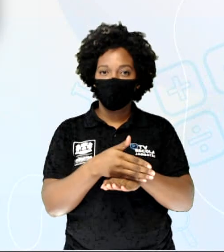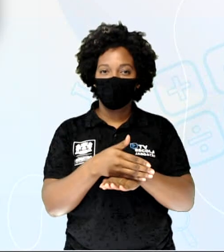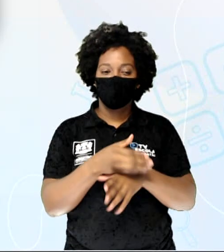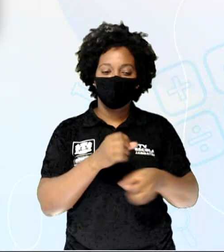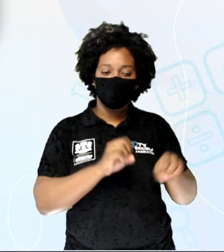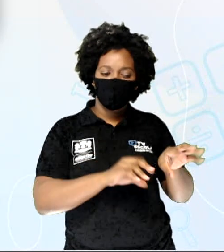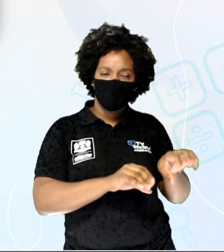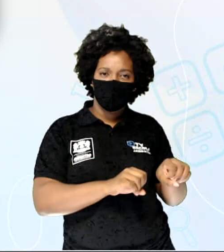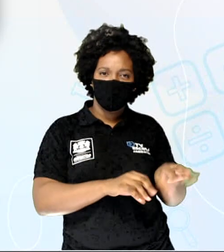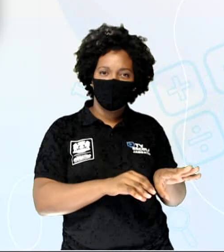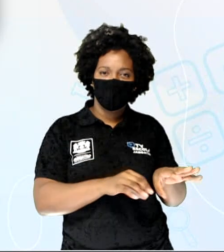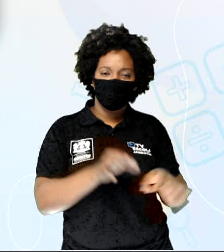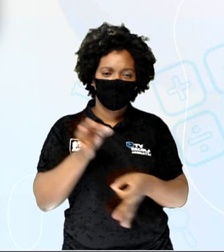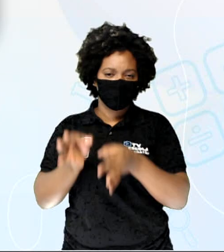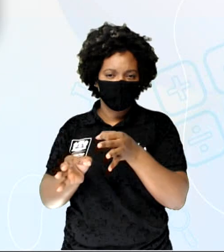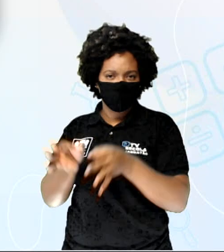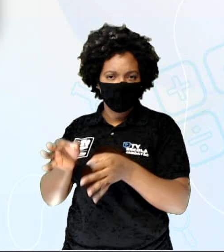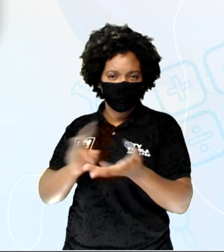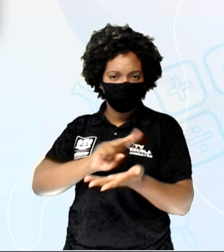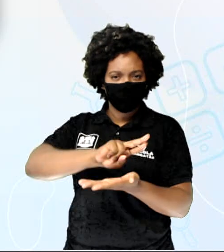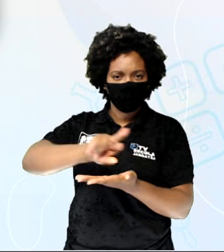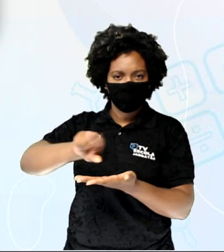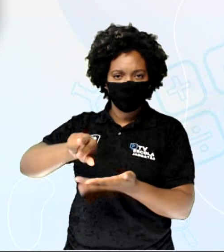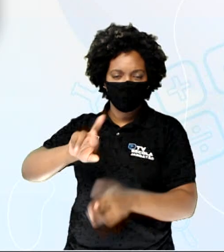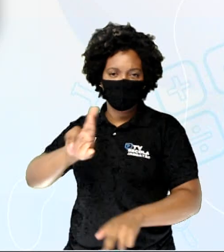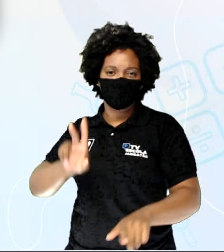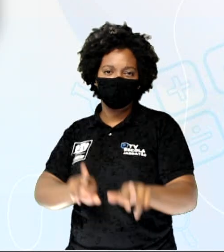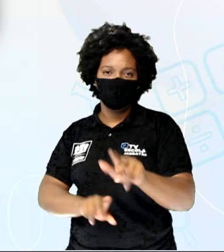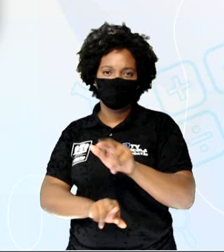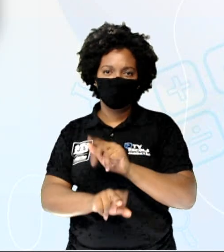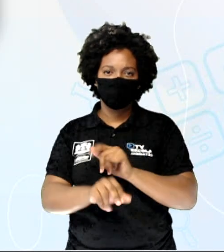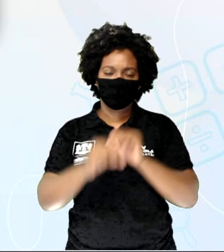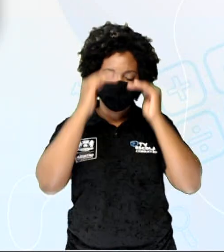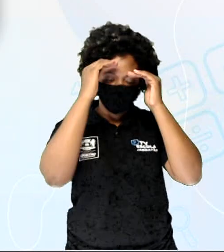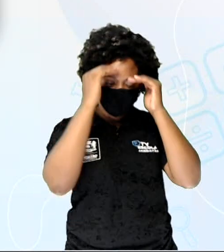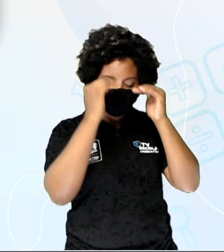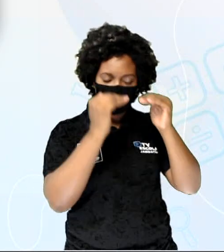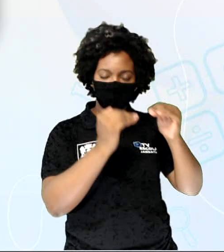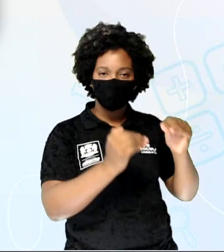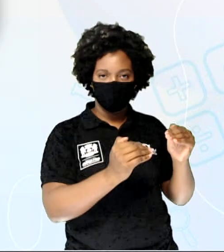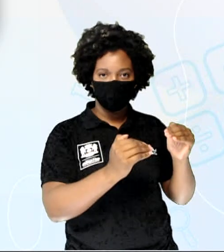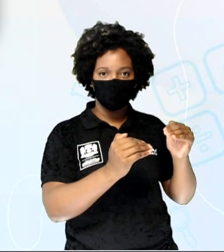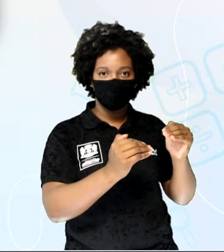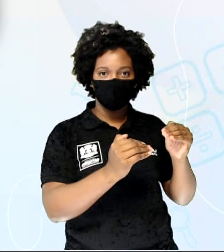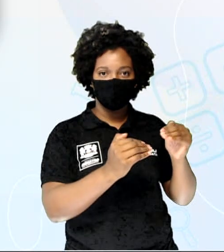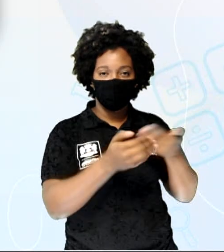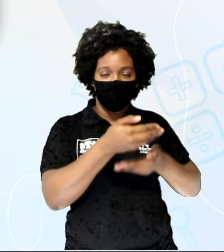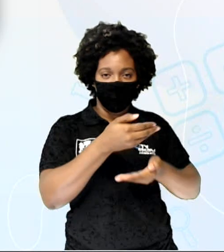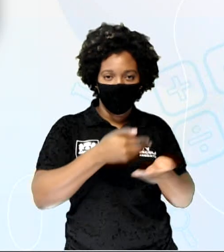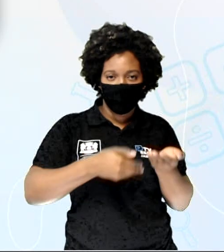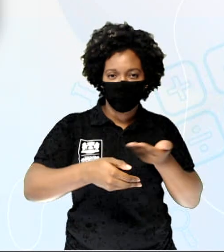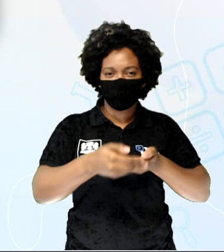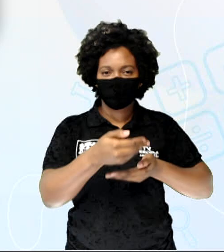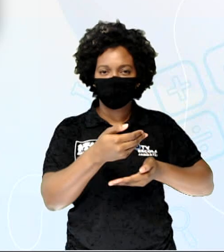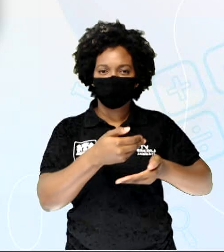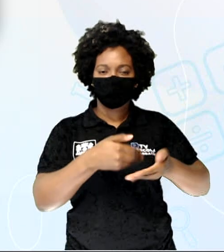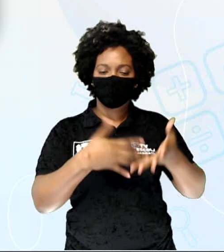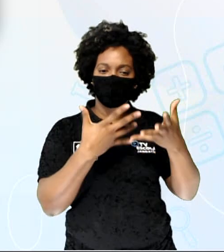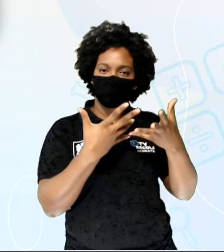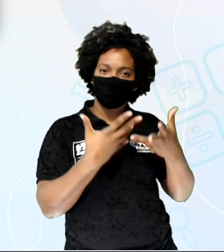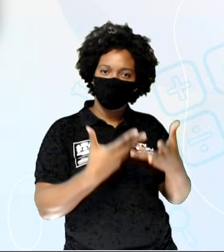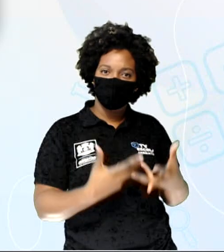justiça, diversidade, diferenças, respeito, convivência,